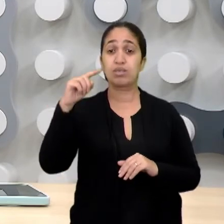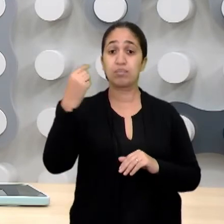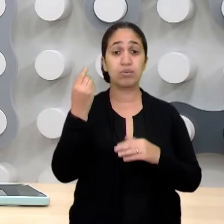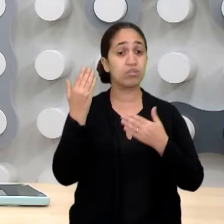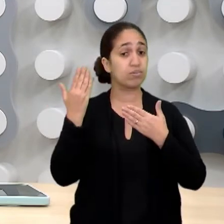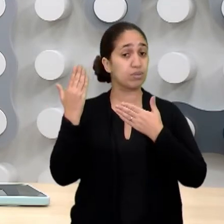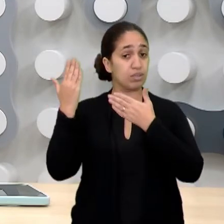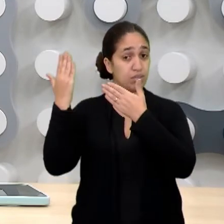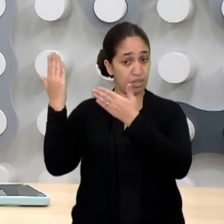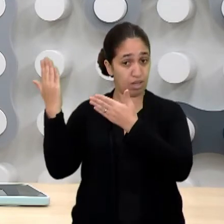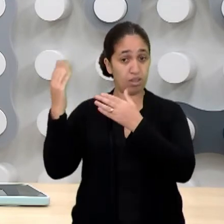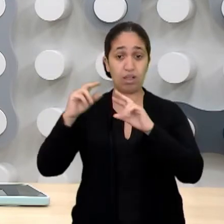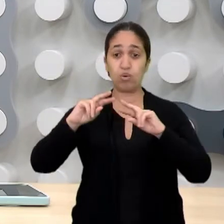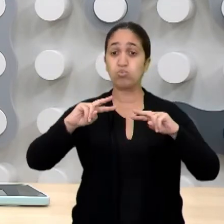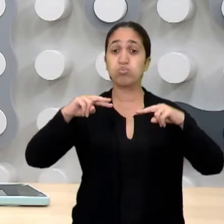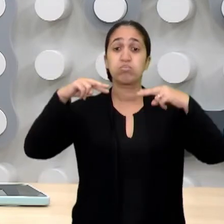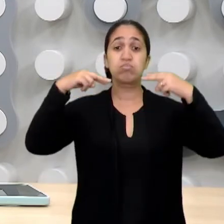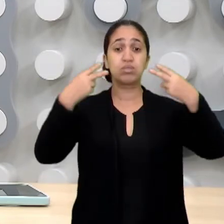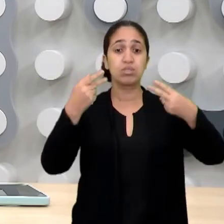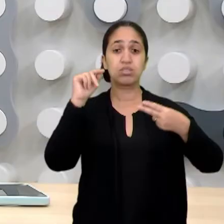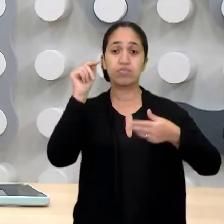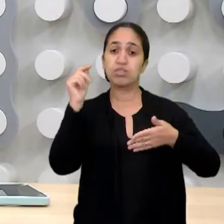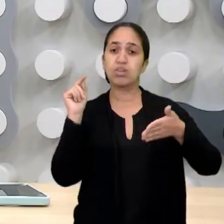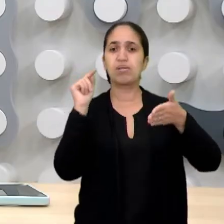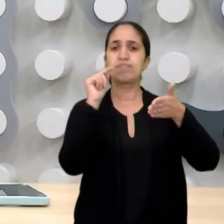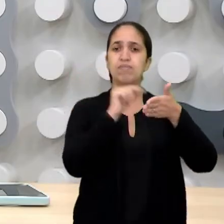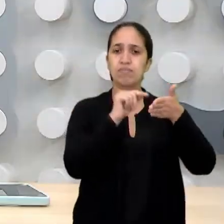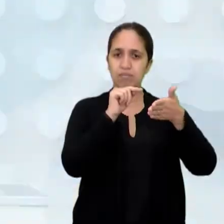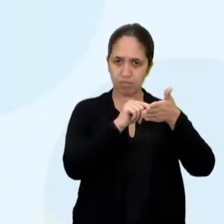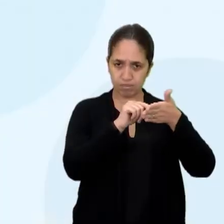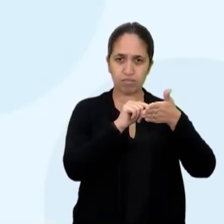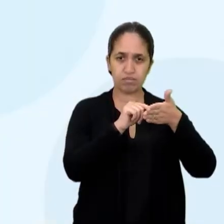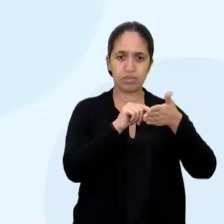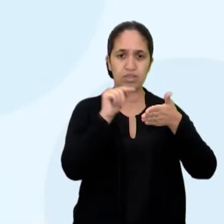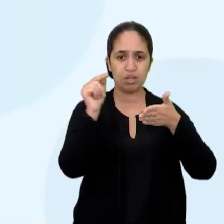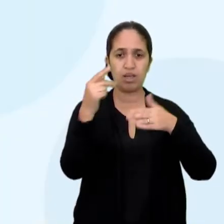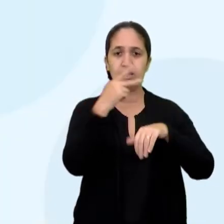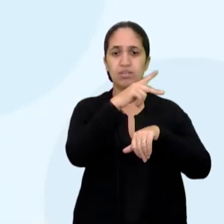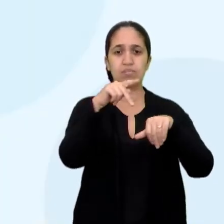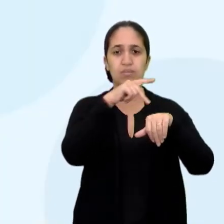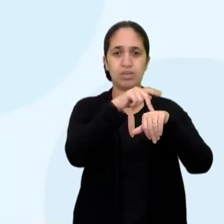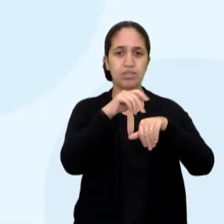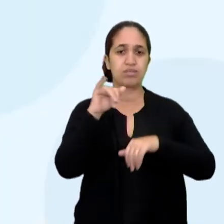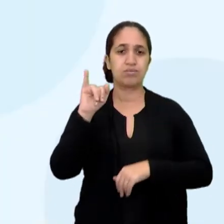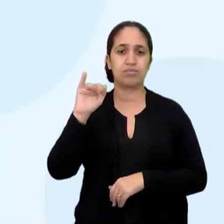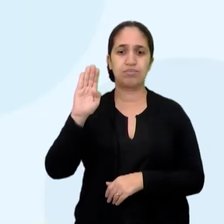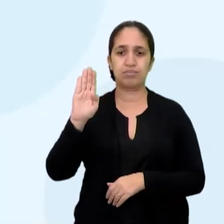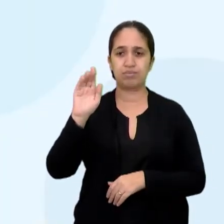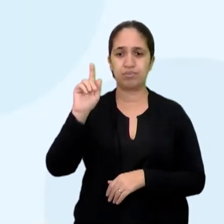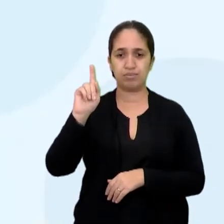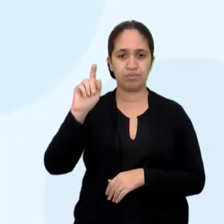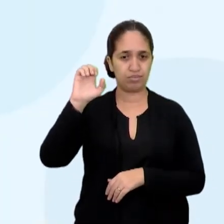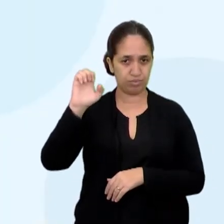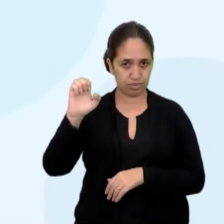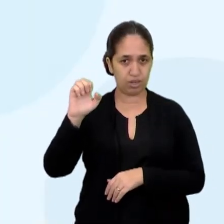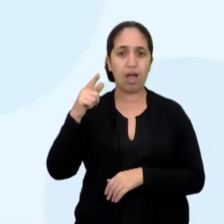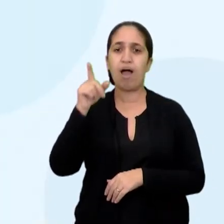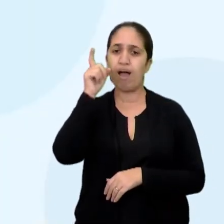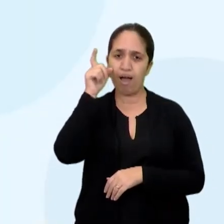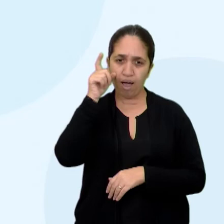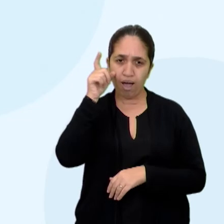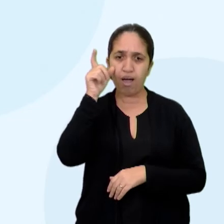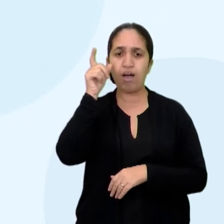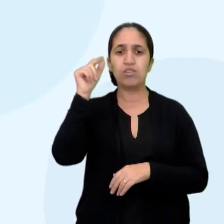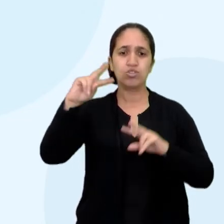vai aparecer um link que vocês podem acessar, que mostra aí, países do IBGE. É interessante, se vocês acessarem